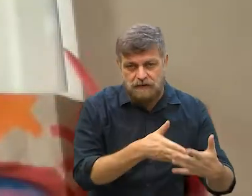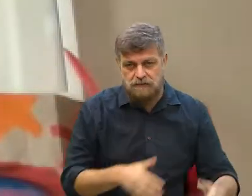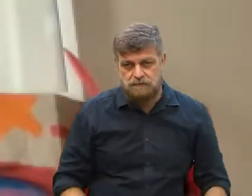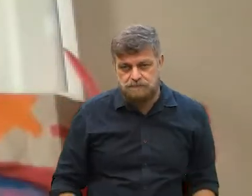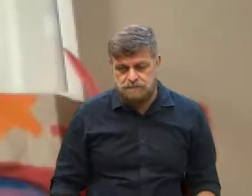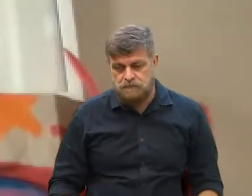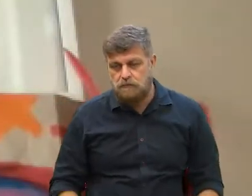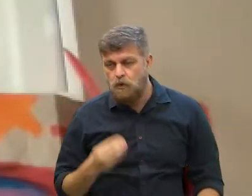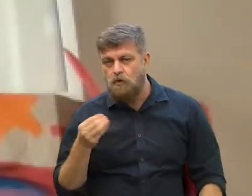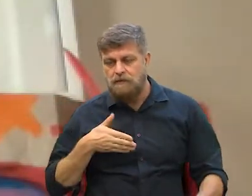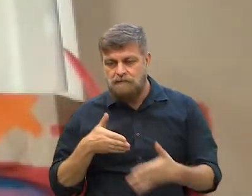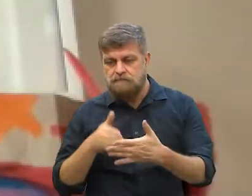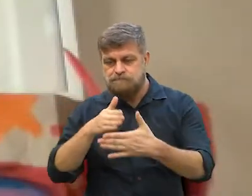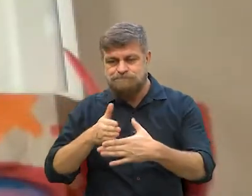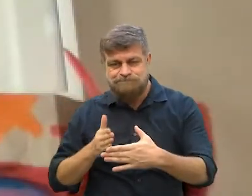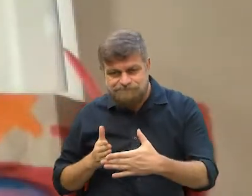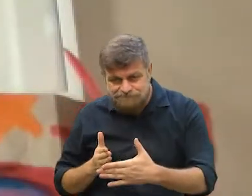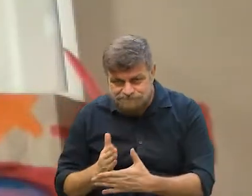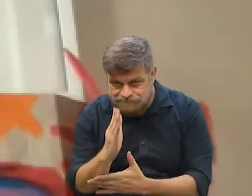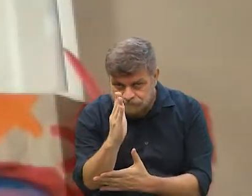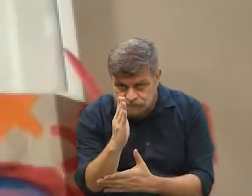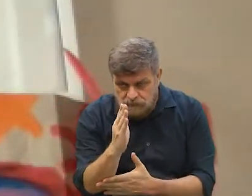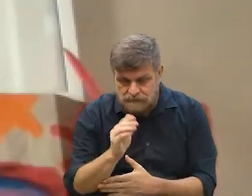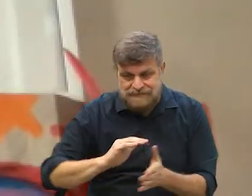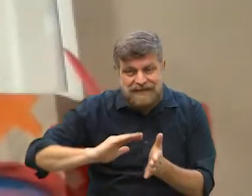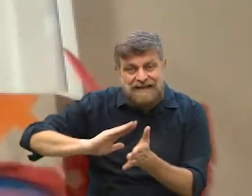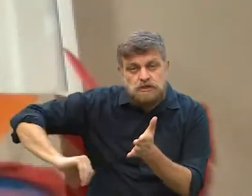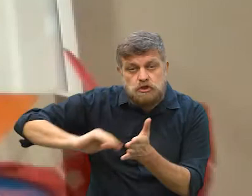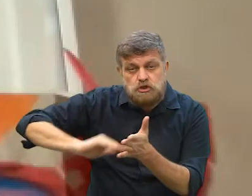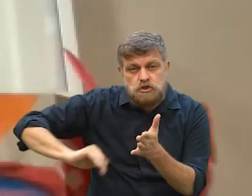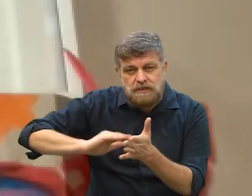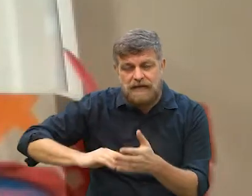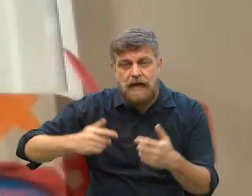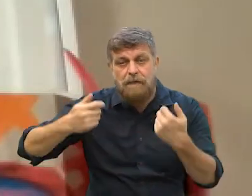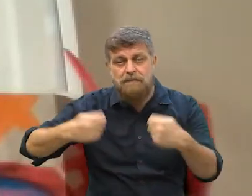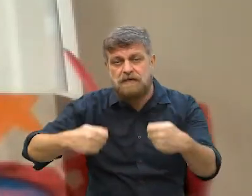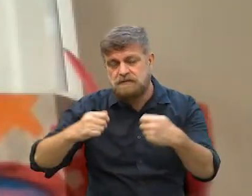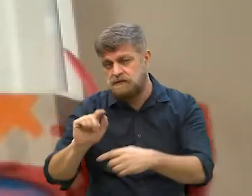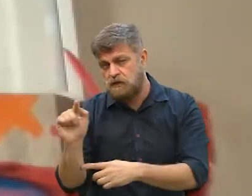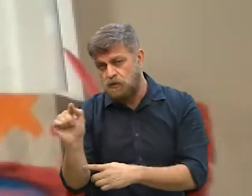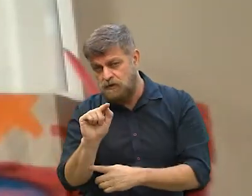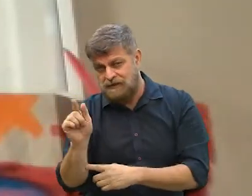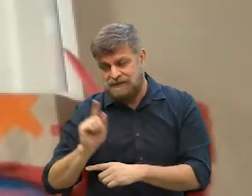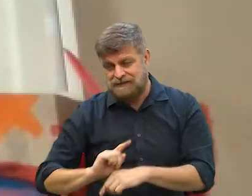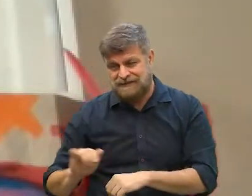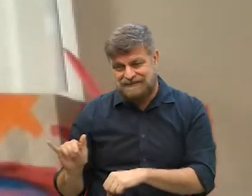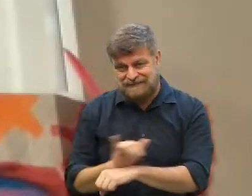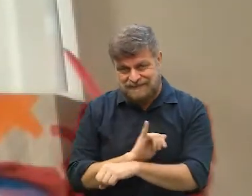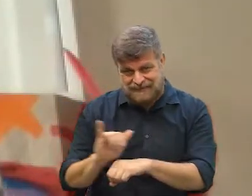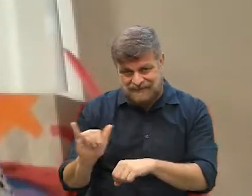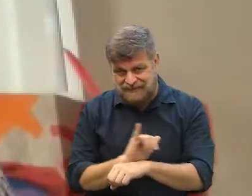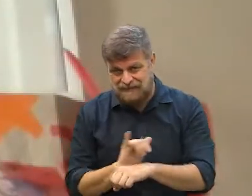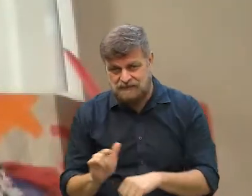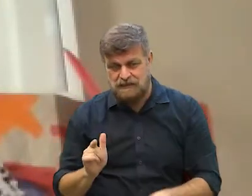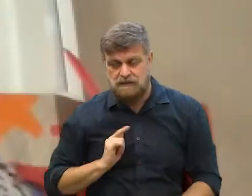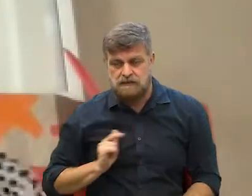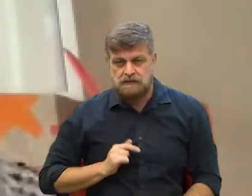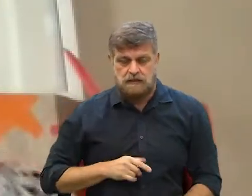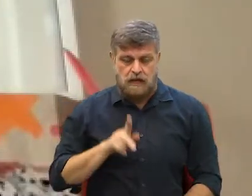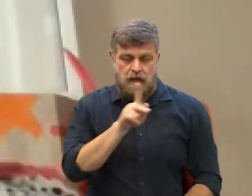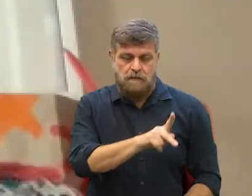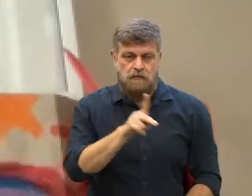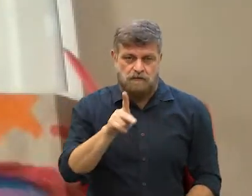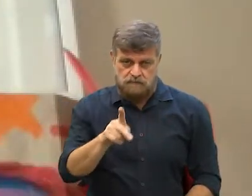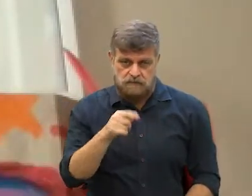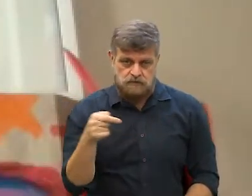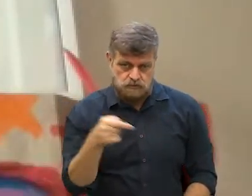para que esse bloqueio seja retirado é preciso recurso em curso desde a formação